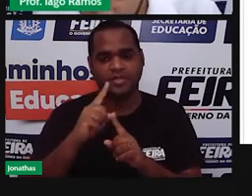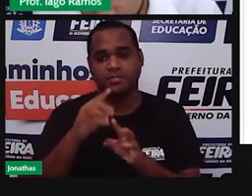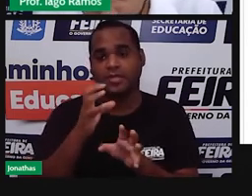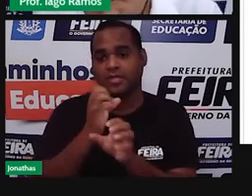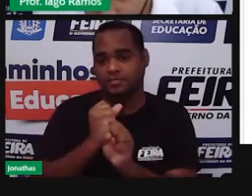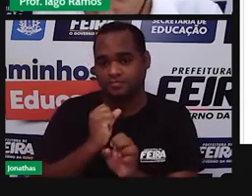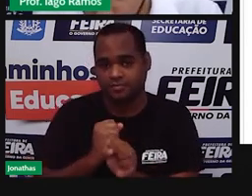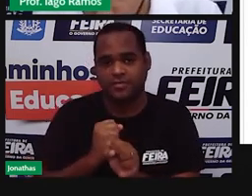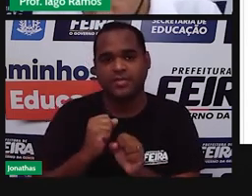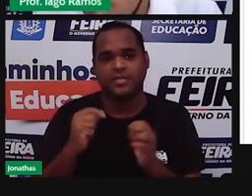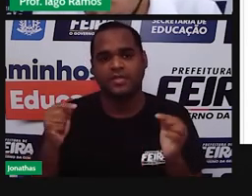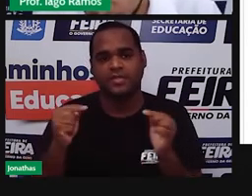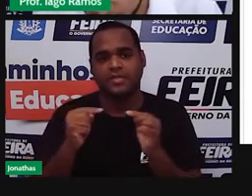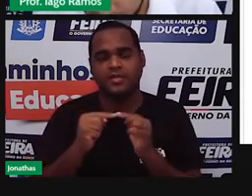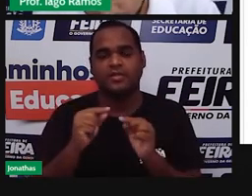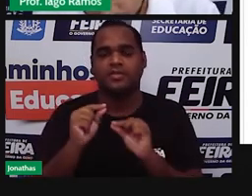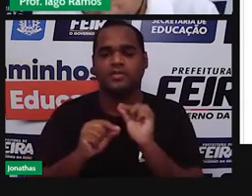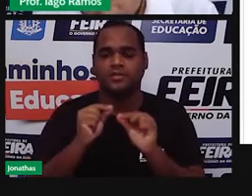somado